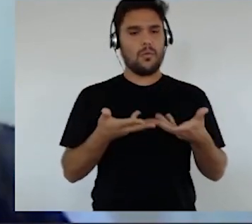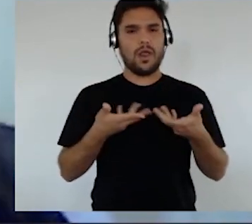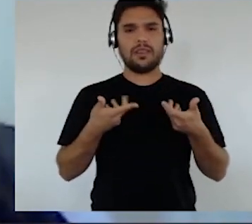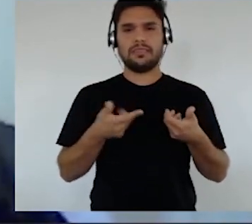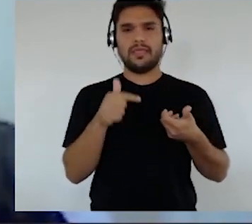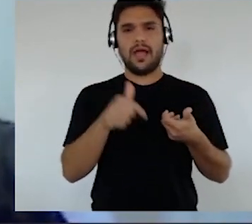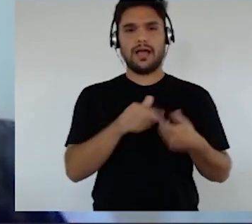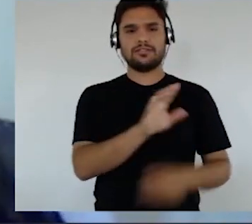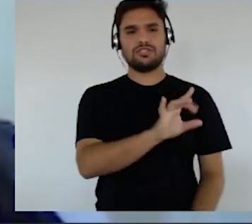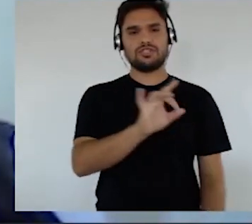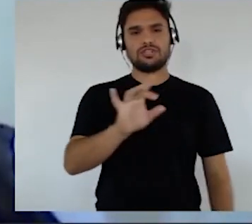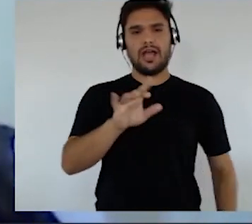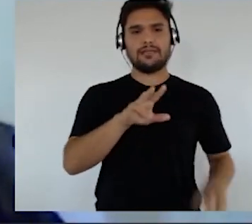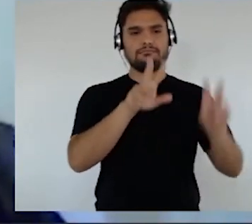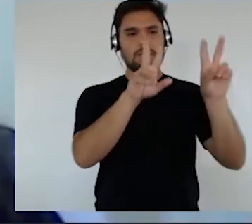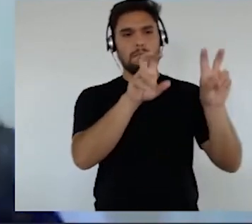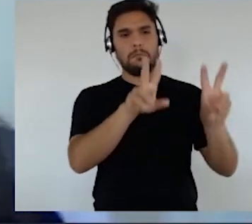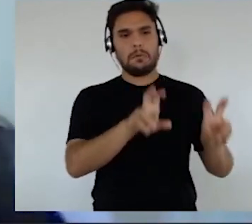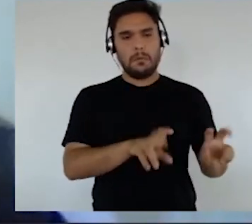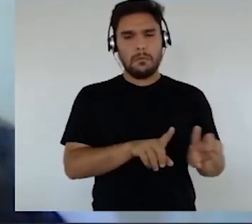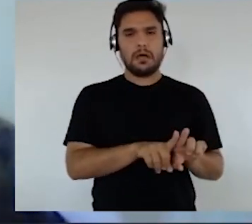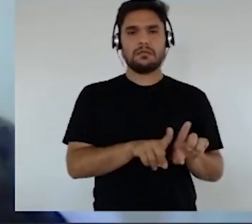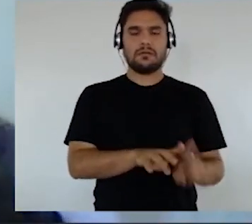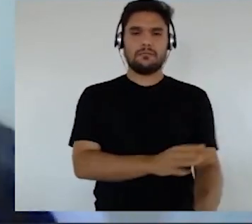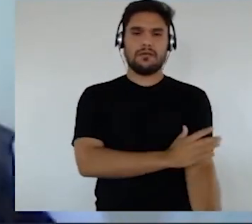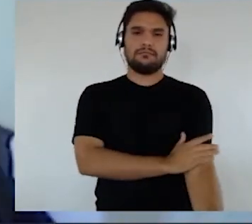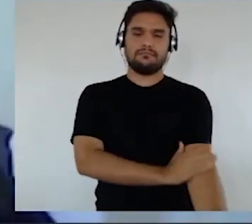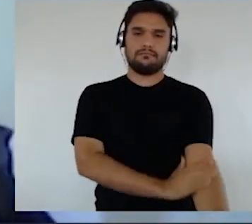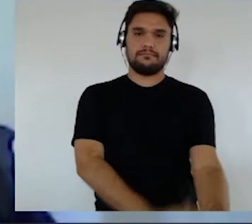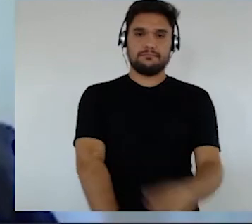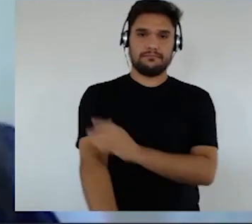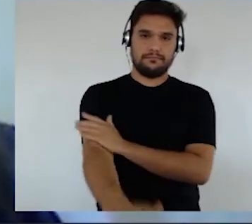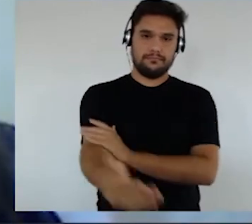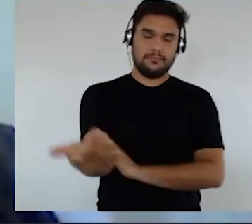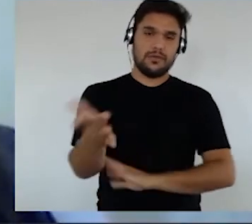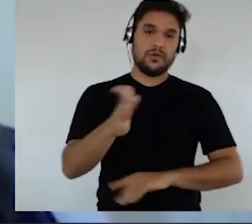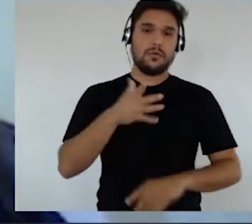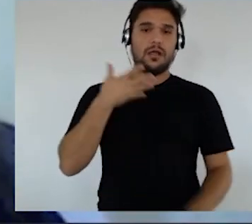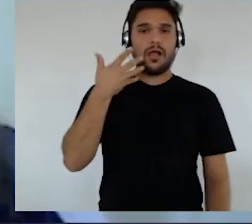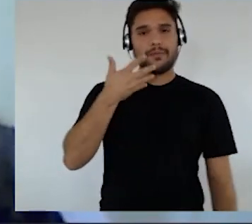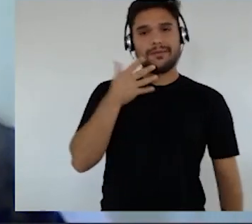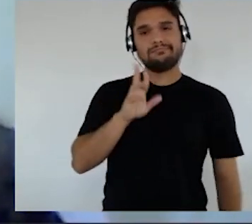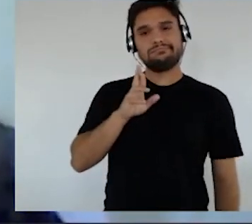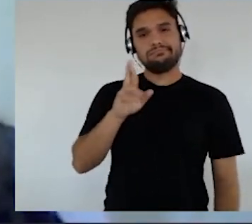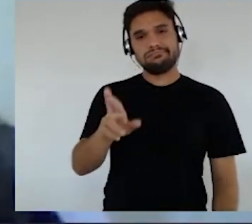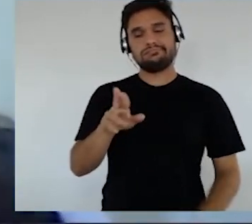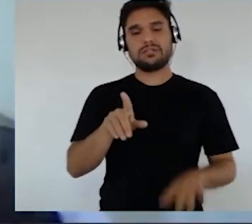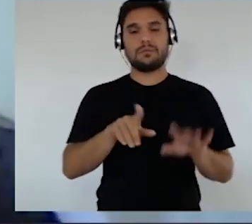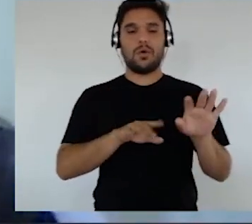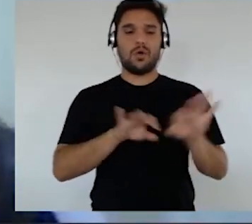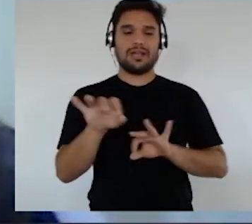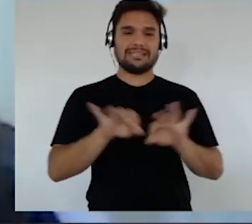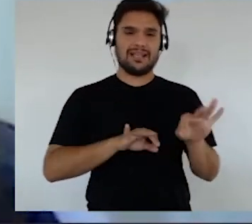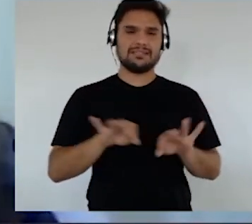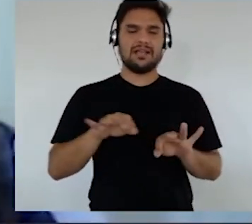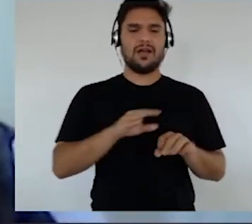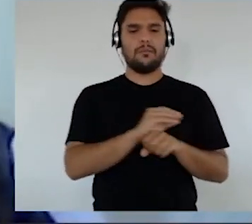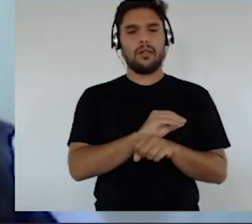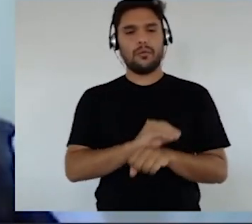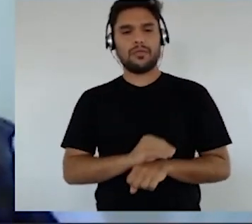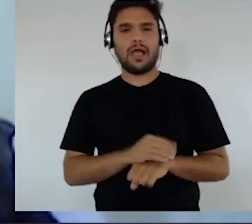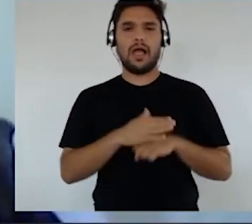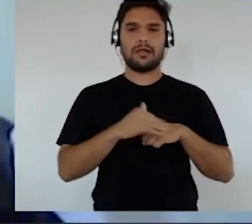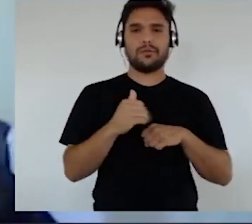qualidade de cada um dos painéis, pela representatividade de cada um dos palestrantes, mas pela organização, pelo cuidado,